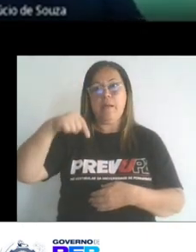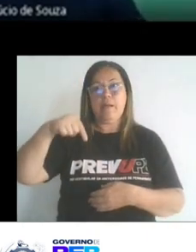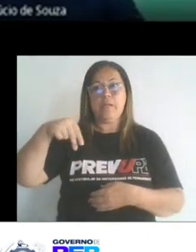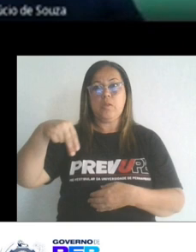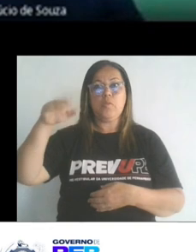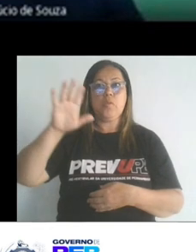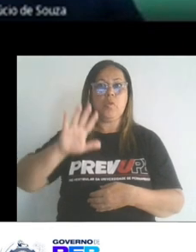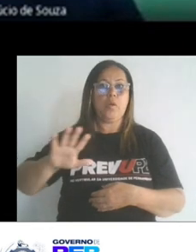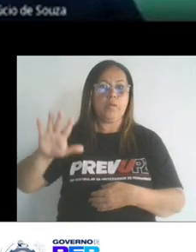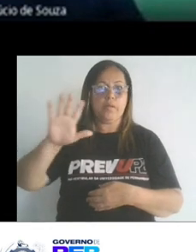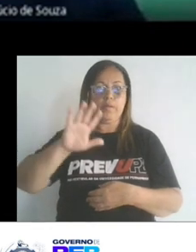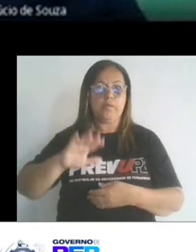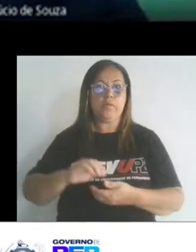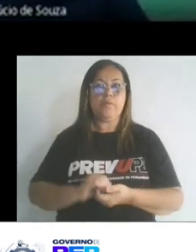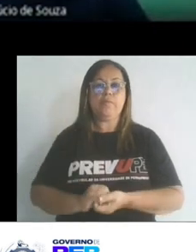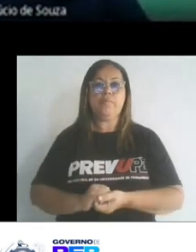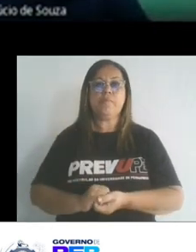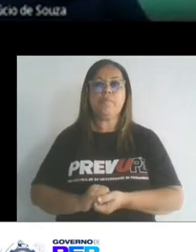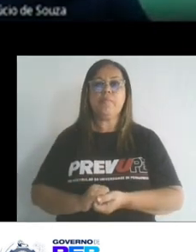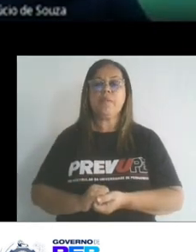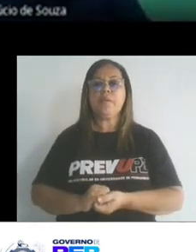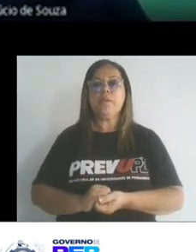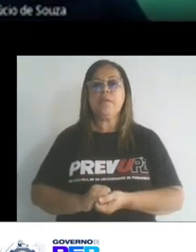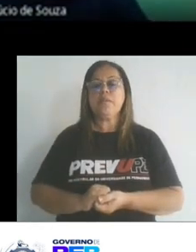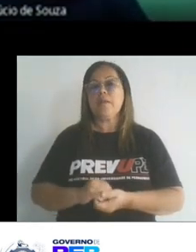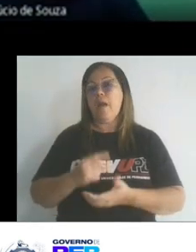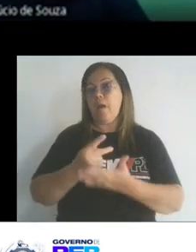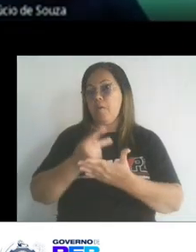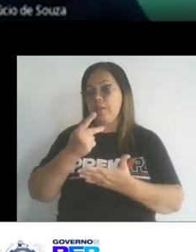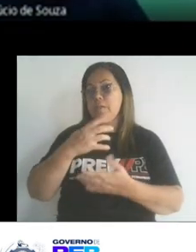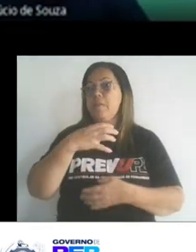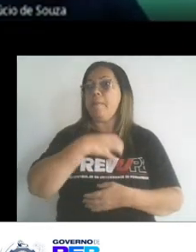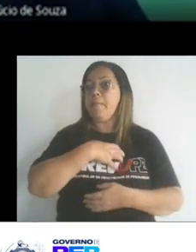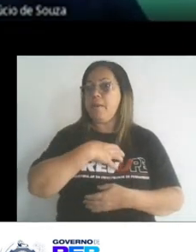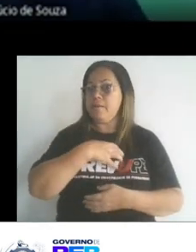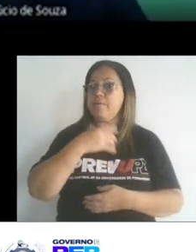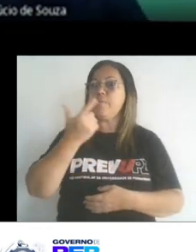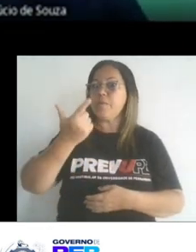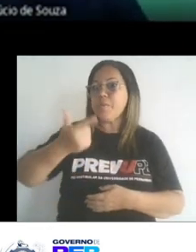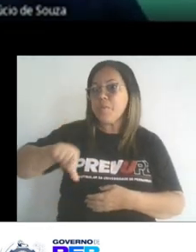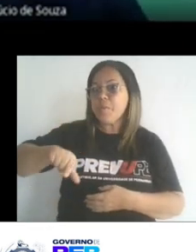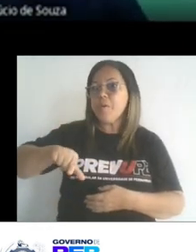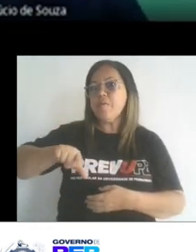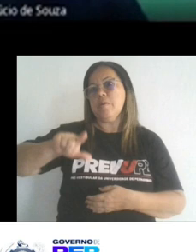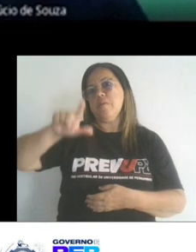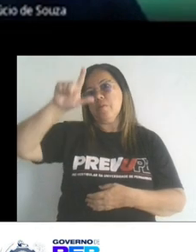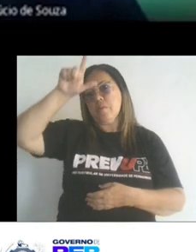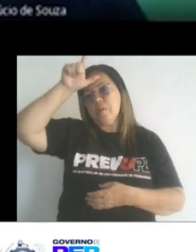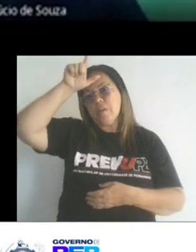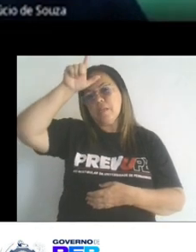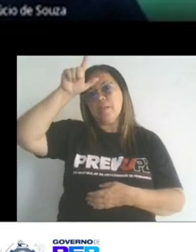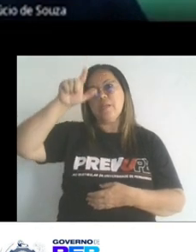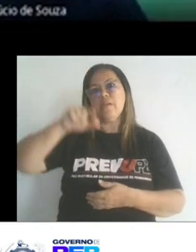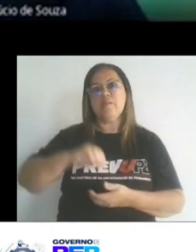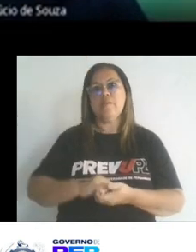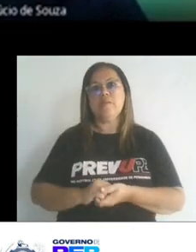nordeste do país ocorreu na Bahia novamente liderados por